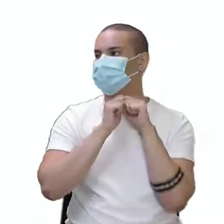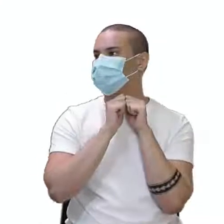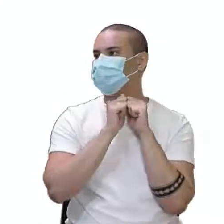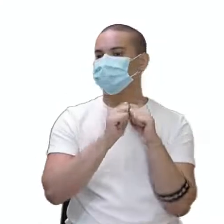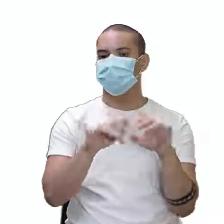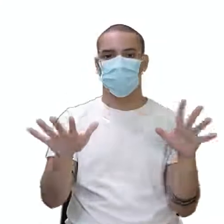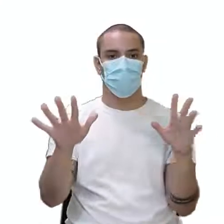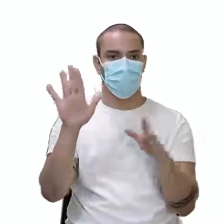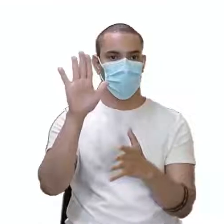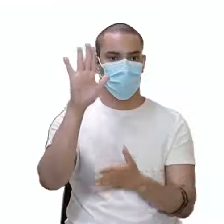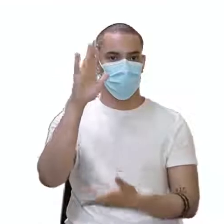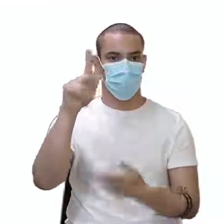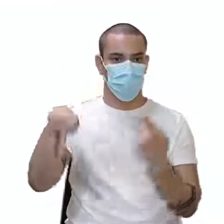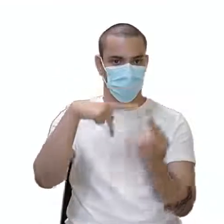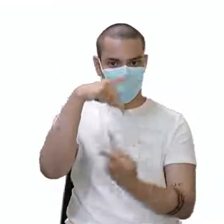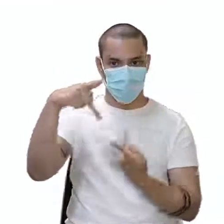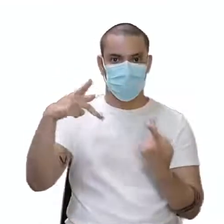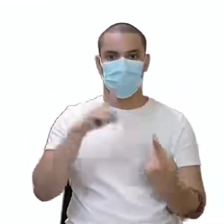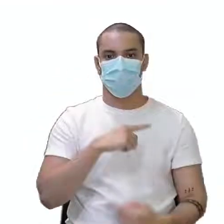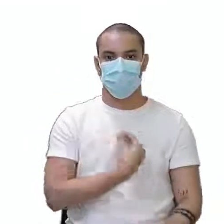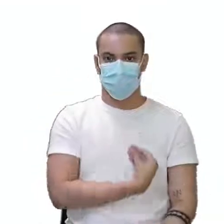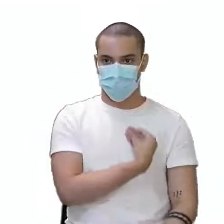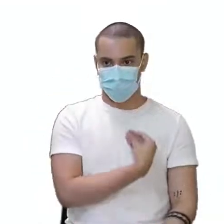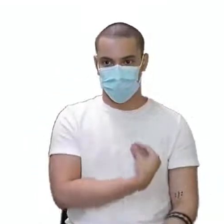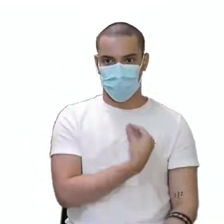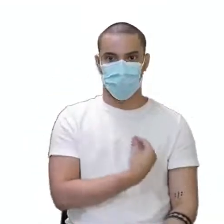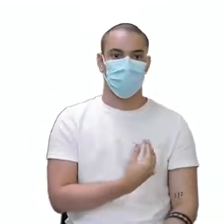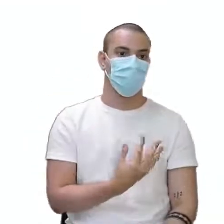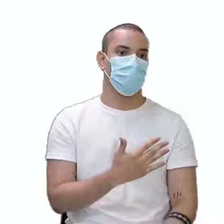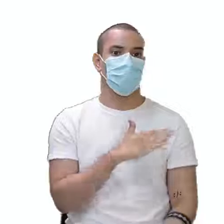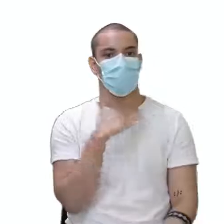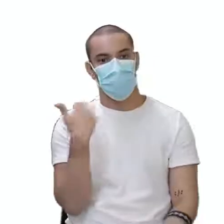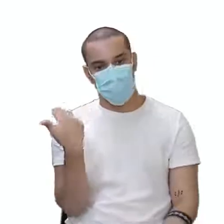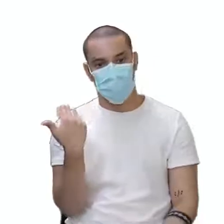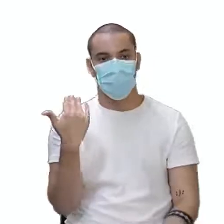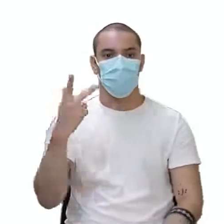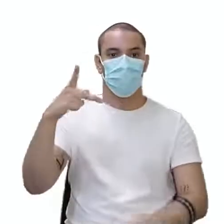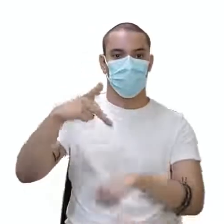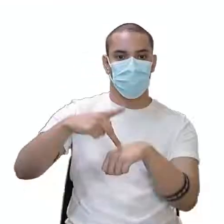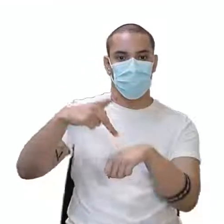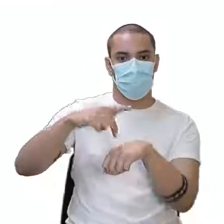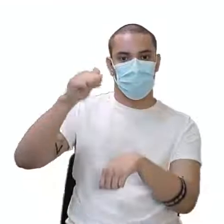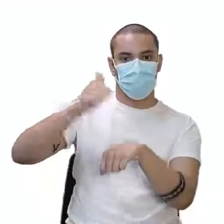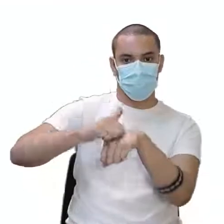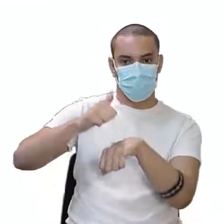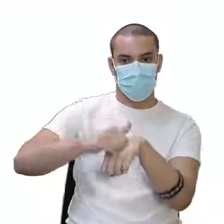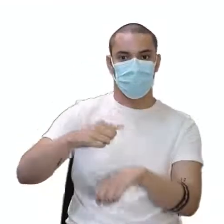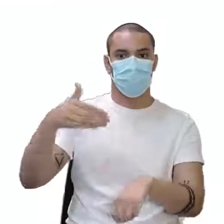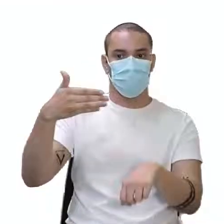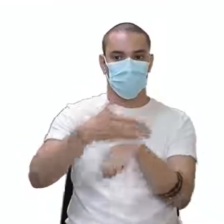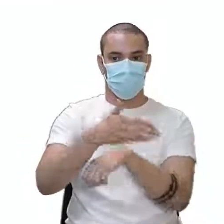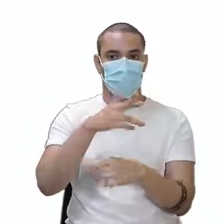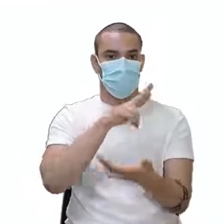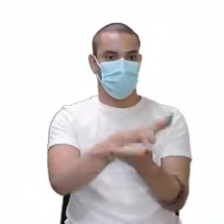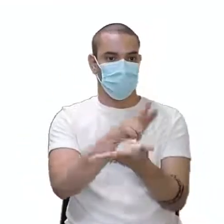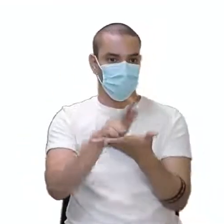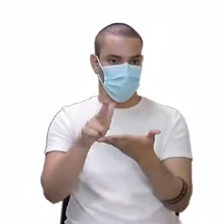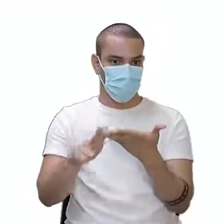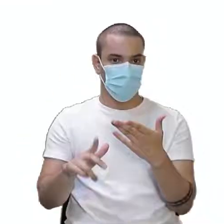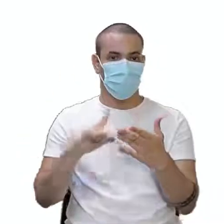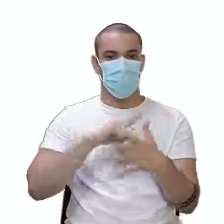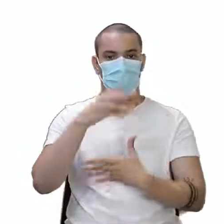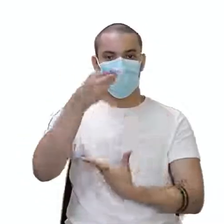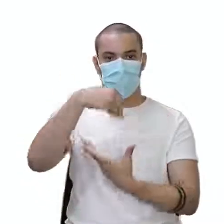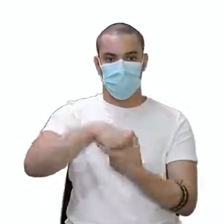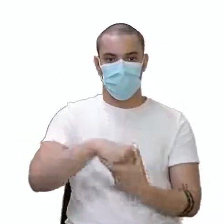no universo. Está presente nos organismos vivos, mortos e em rochas. Participa de diversos processos que